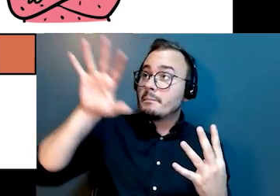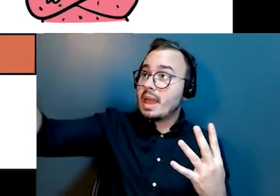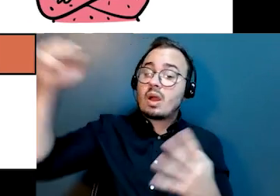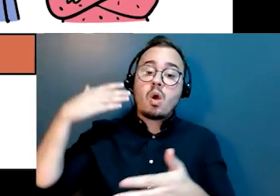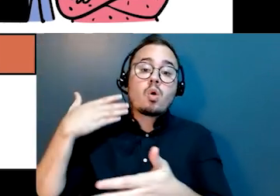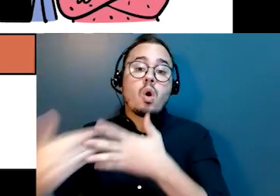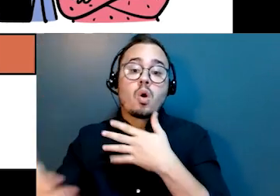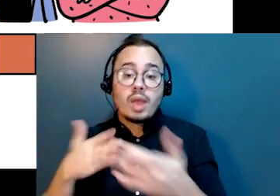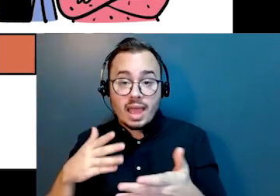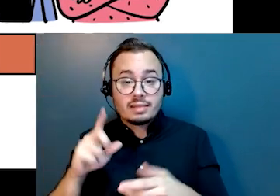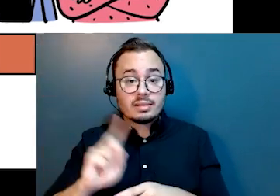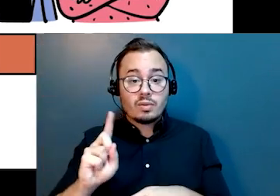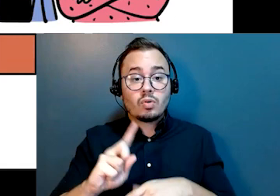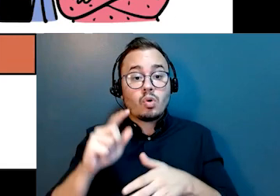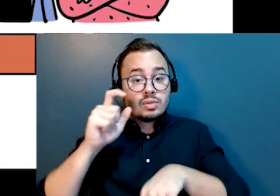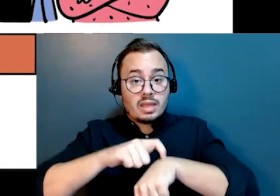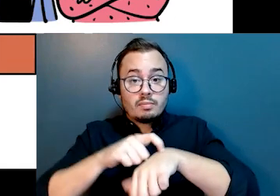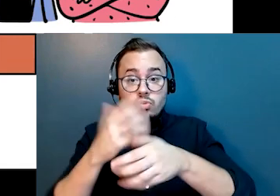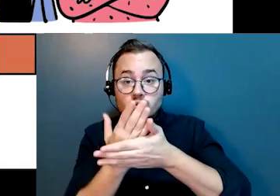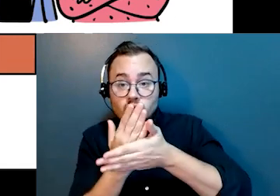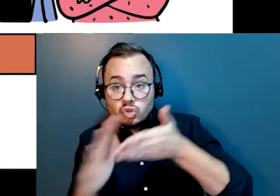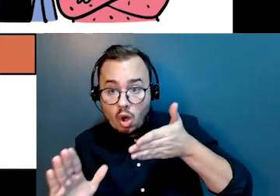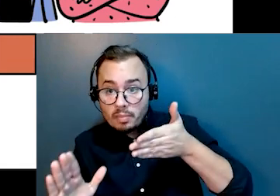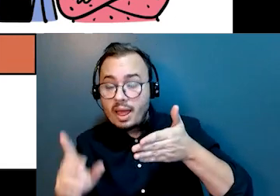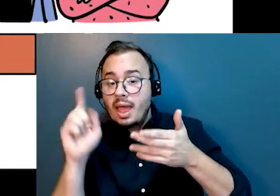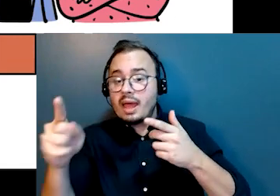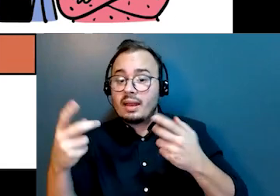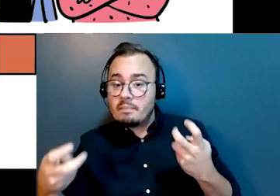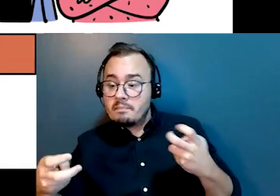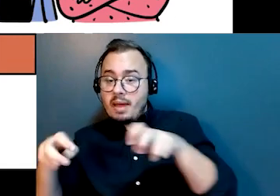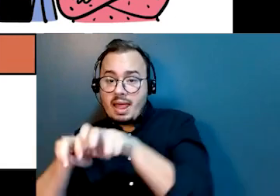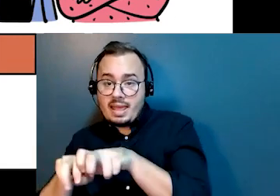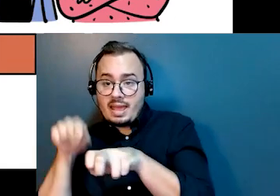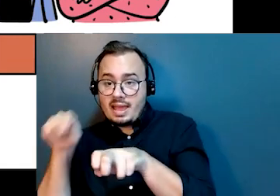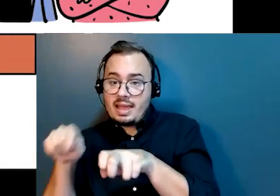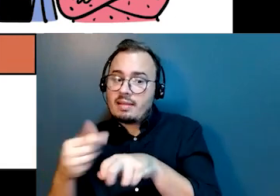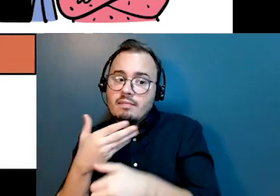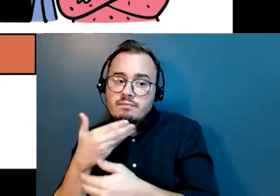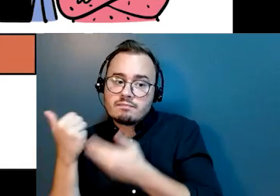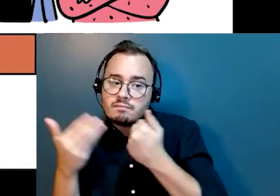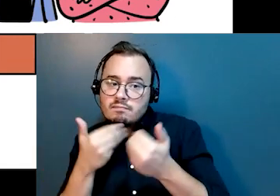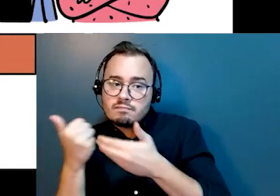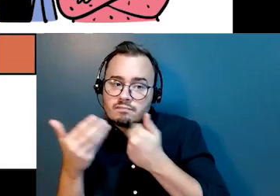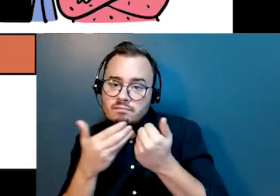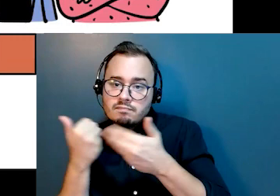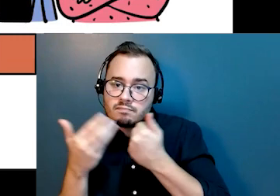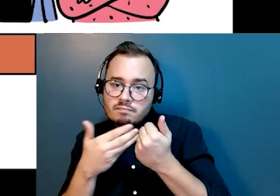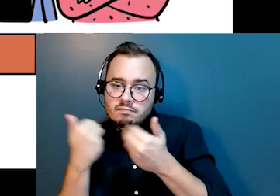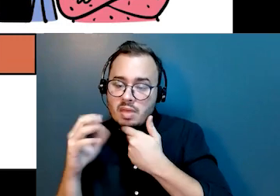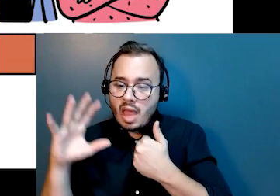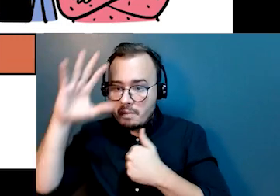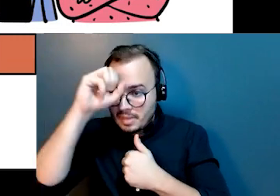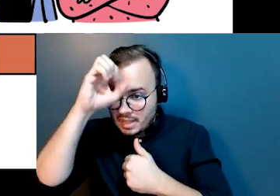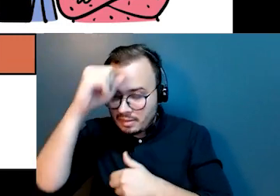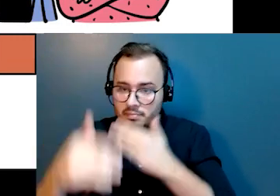ela vai fazer pareamento com a Bárbara, nas atividades da Bárbara. E assim, ela conhece um pouco mais sobre o back-end, adquire